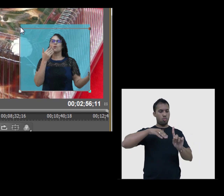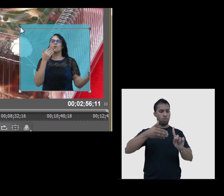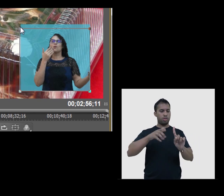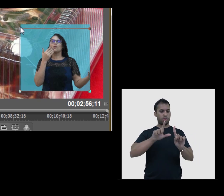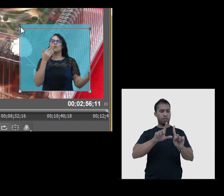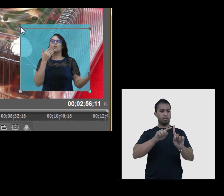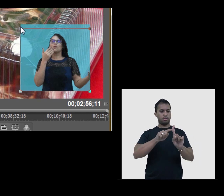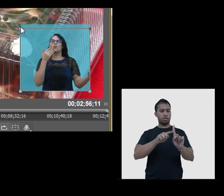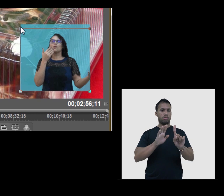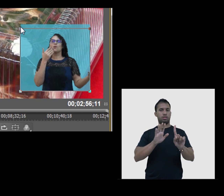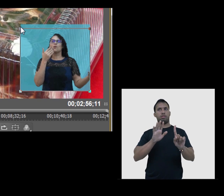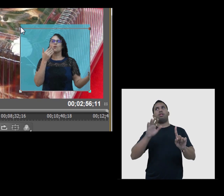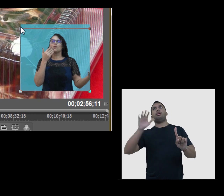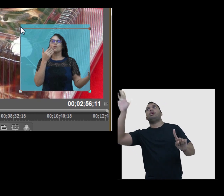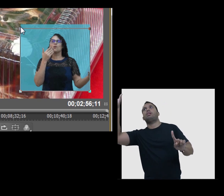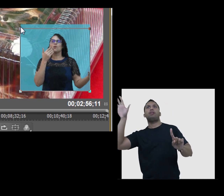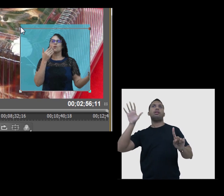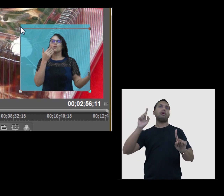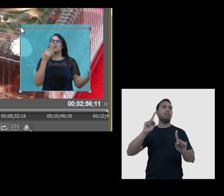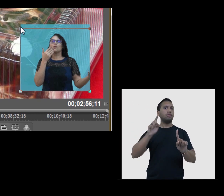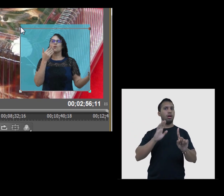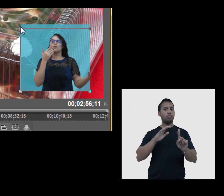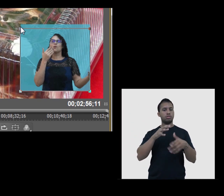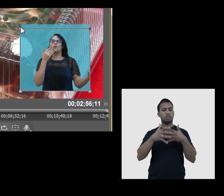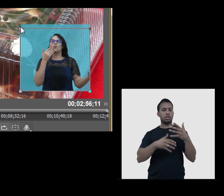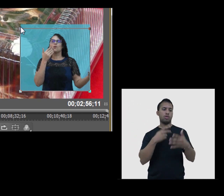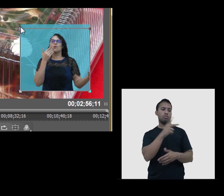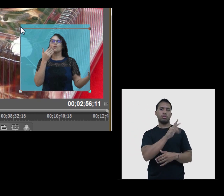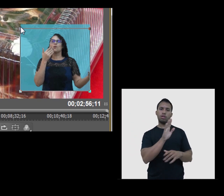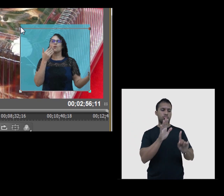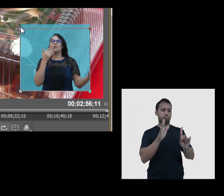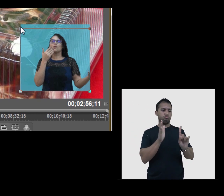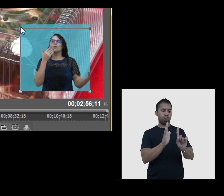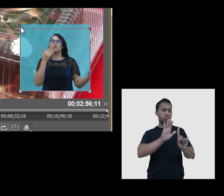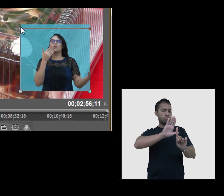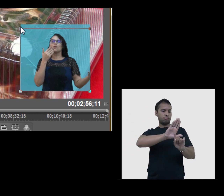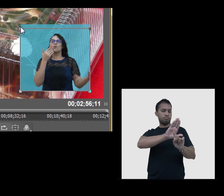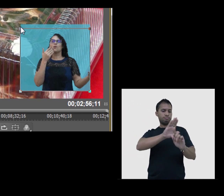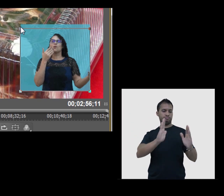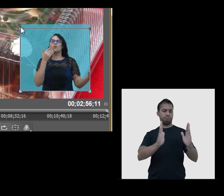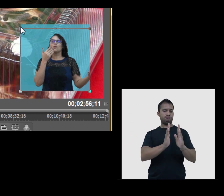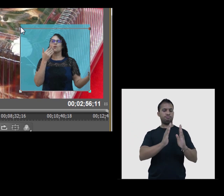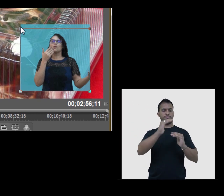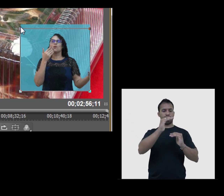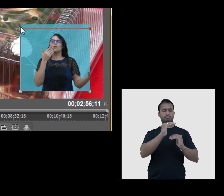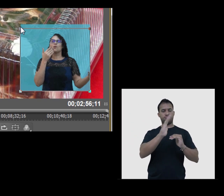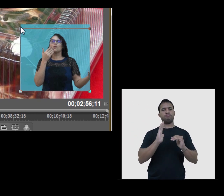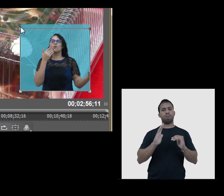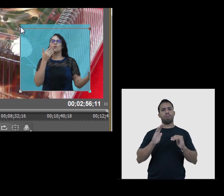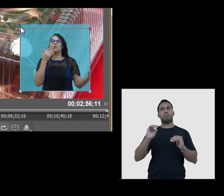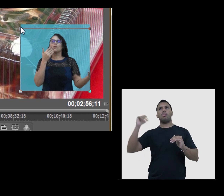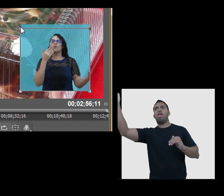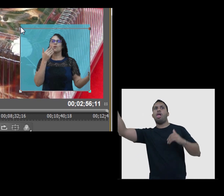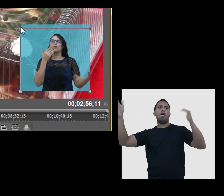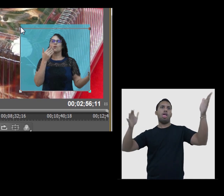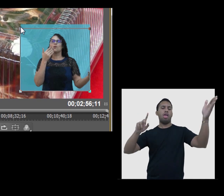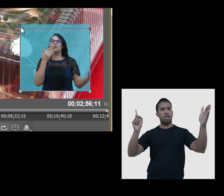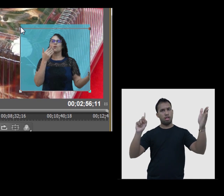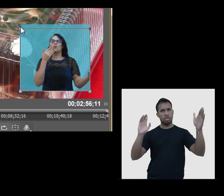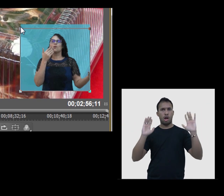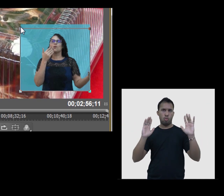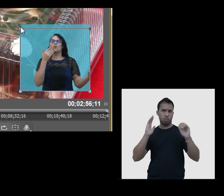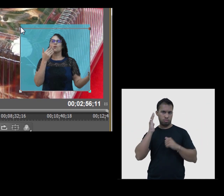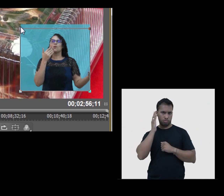que o intérprete aqui dentro ele não vai sair da janela, digamos assim, né? A sinalização dele vai estar